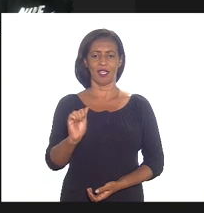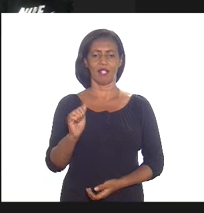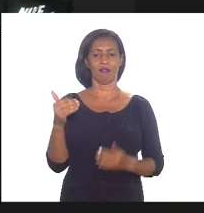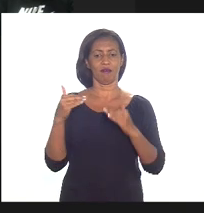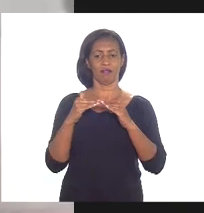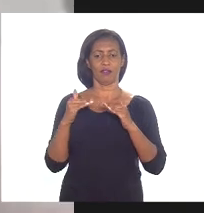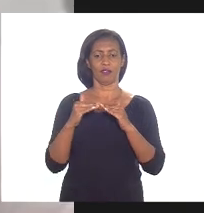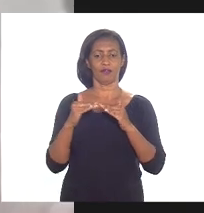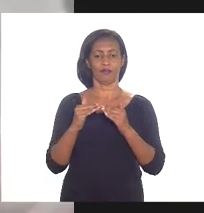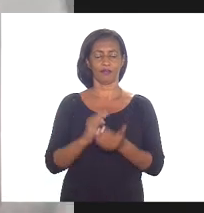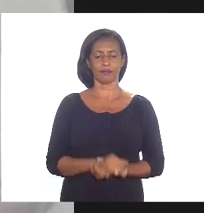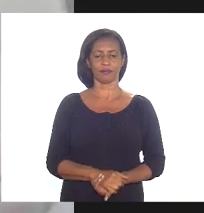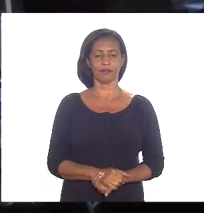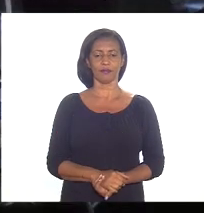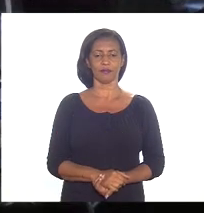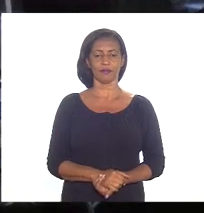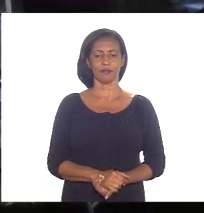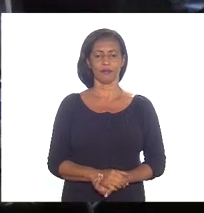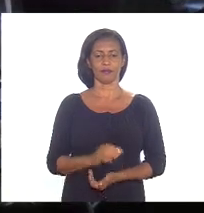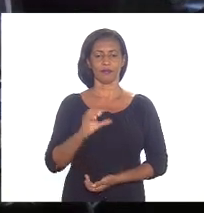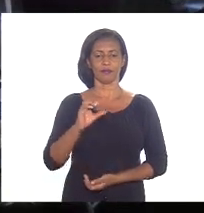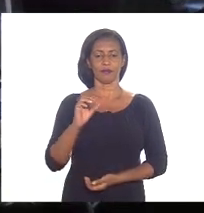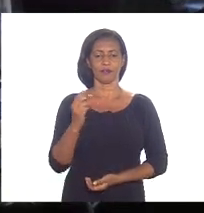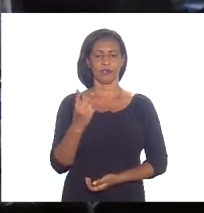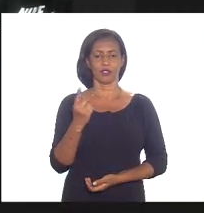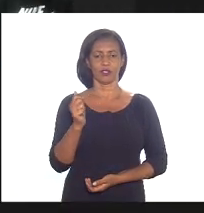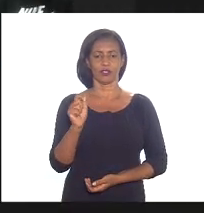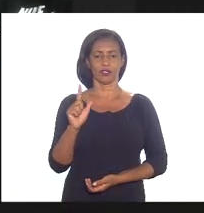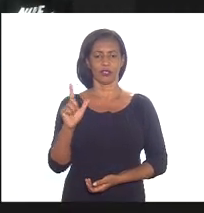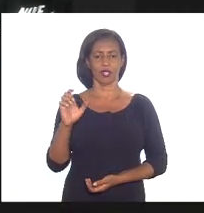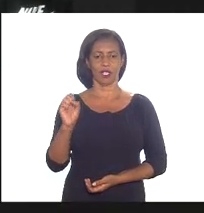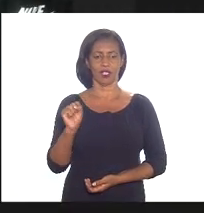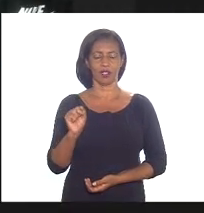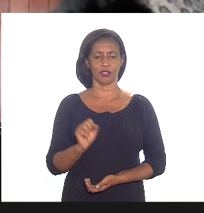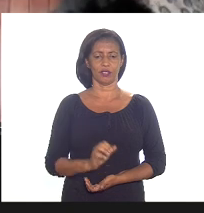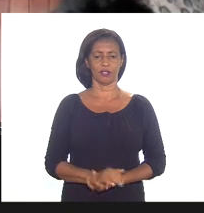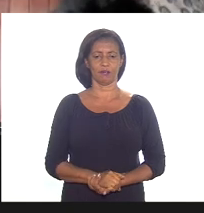Favorável. Deputado Charles Batista.